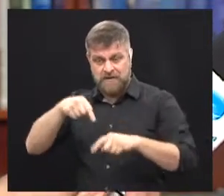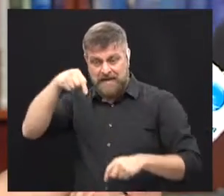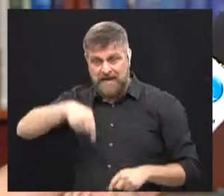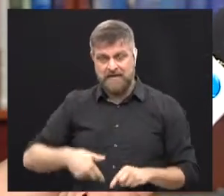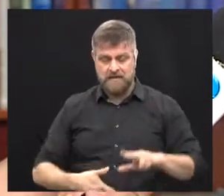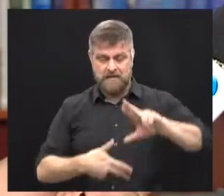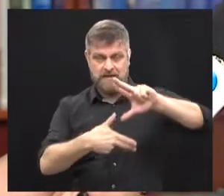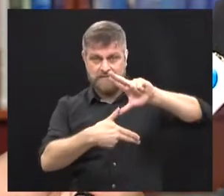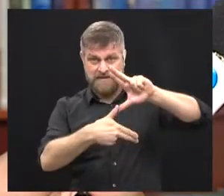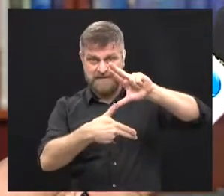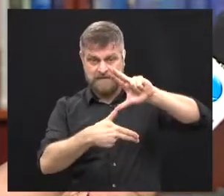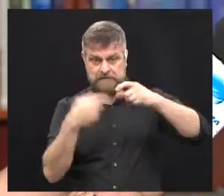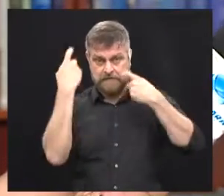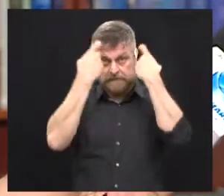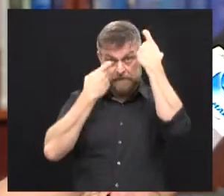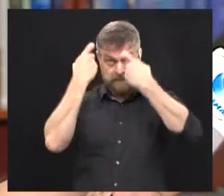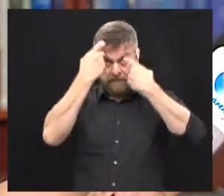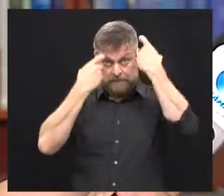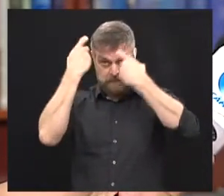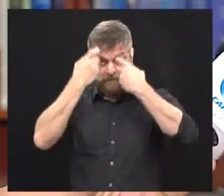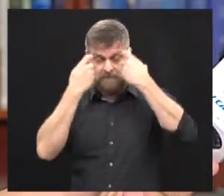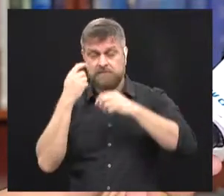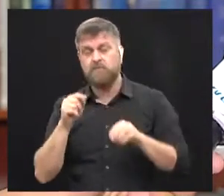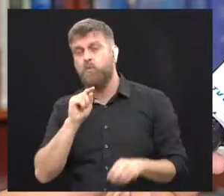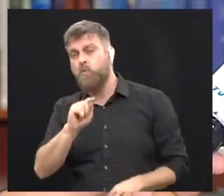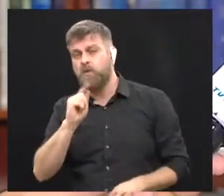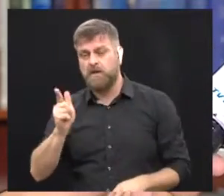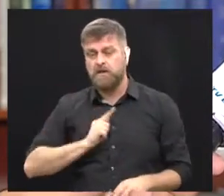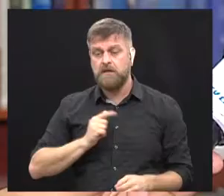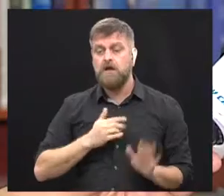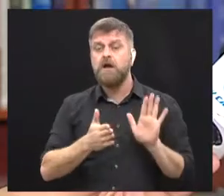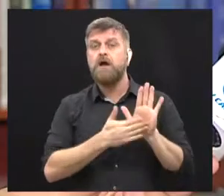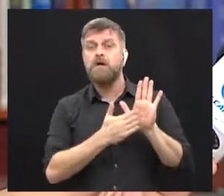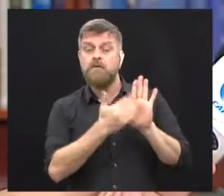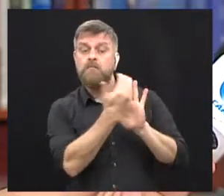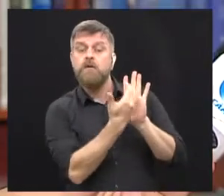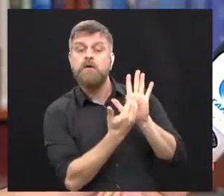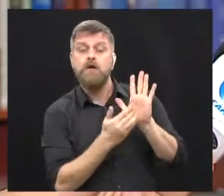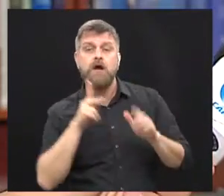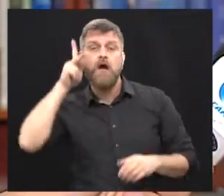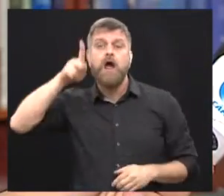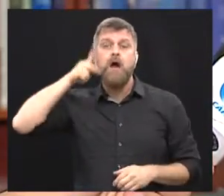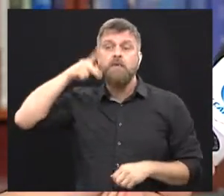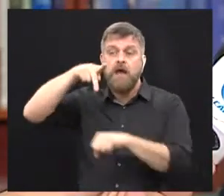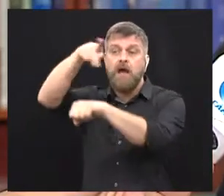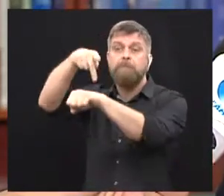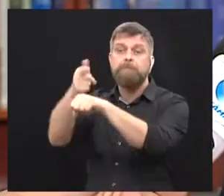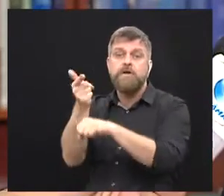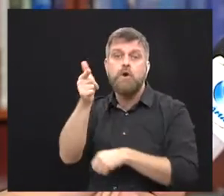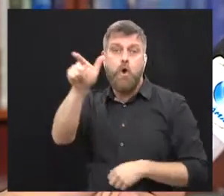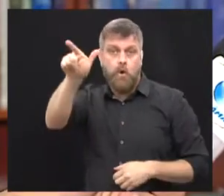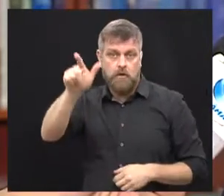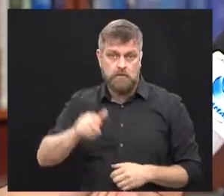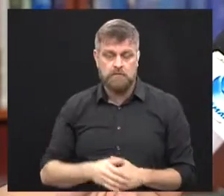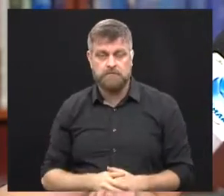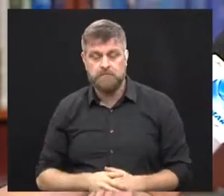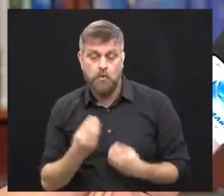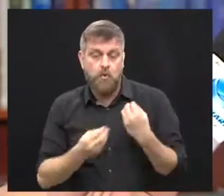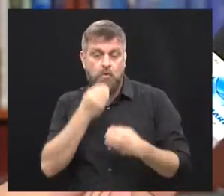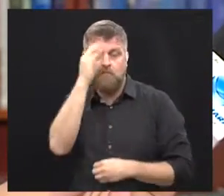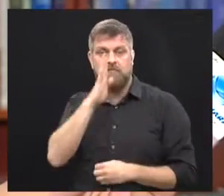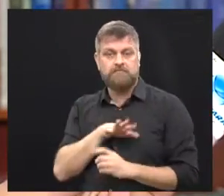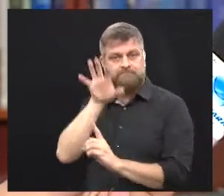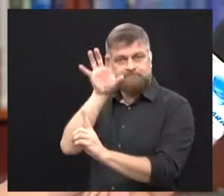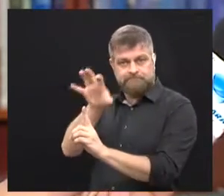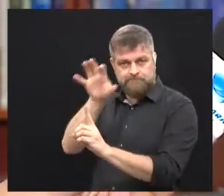estavam preocupados, né, e preocupados qual era o projeto na política externa do Brasil. E Chile